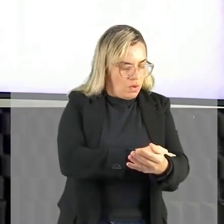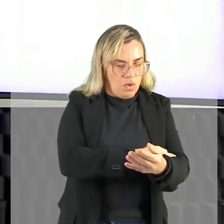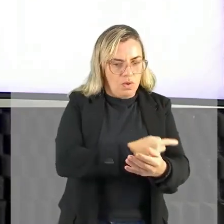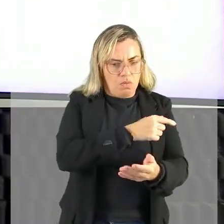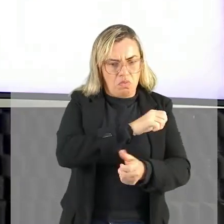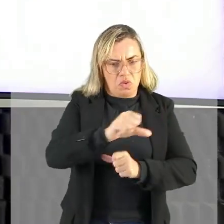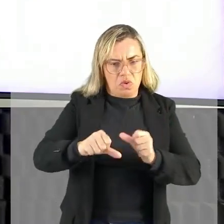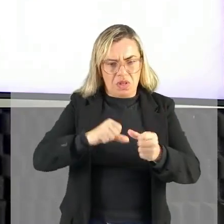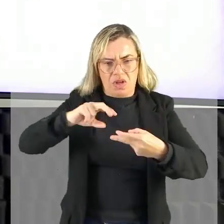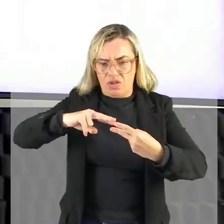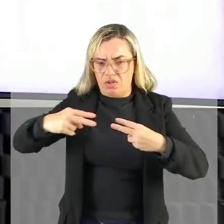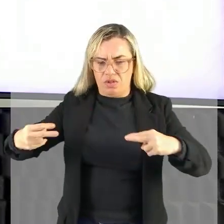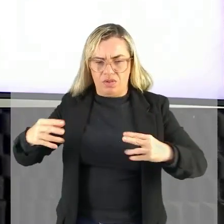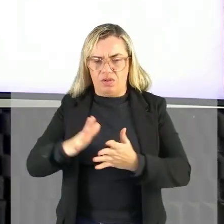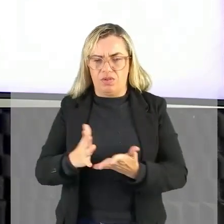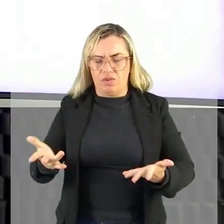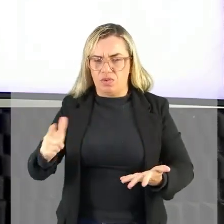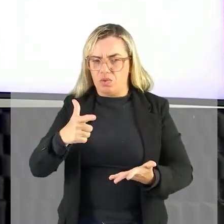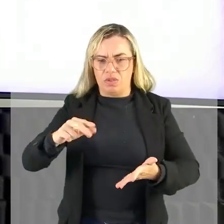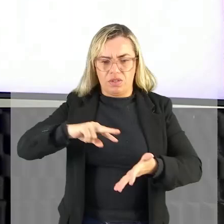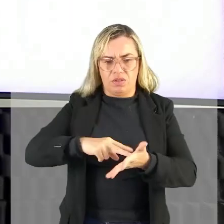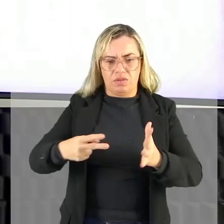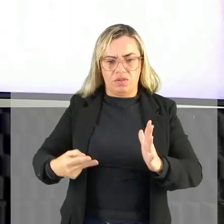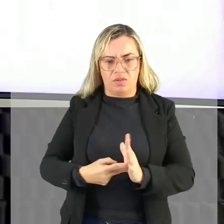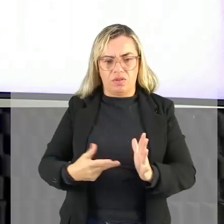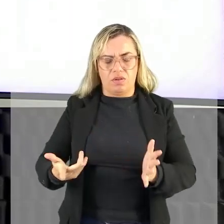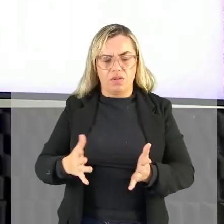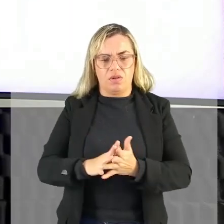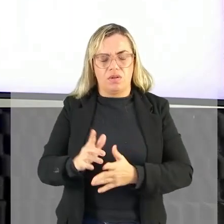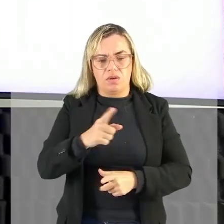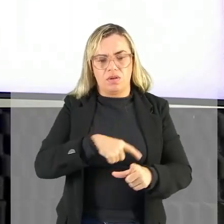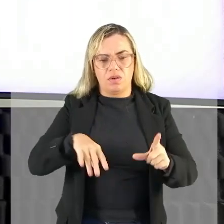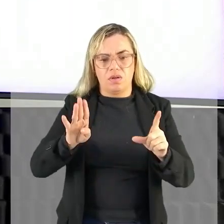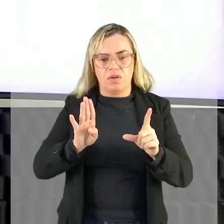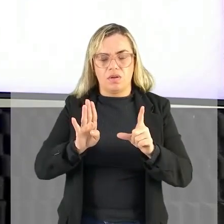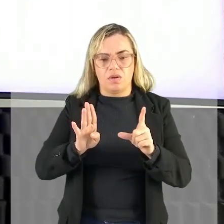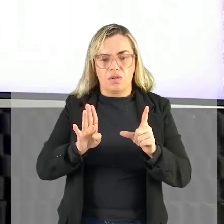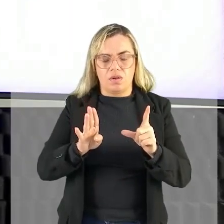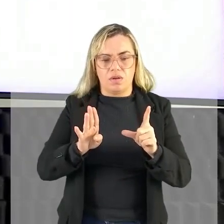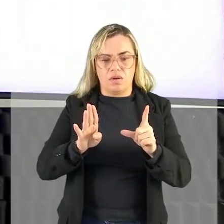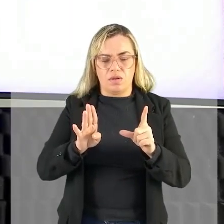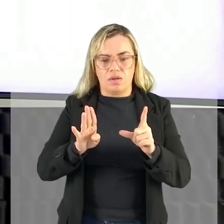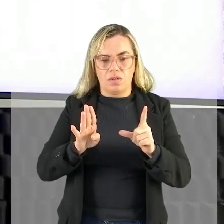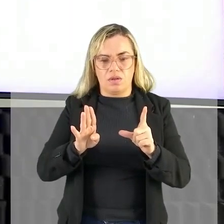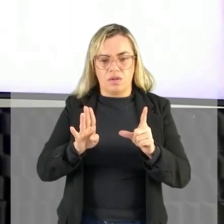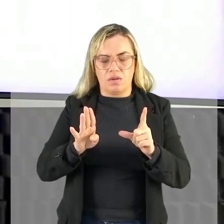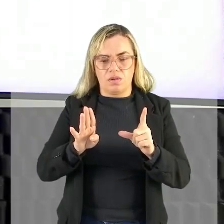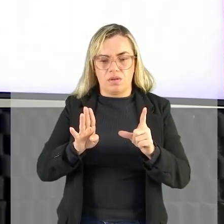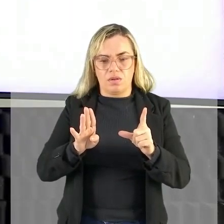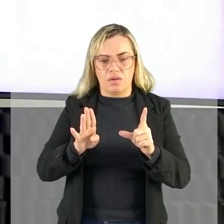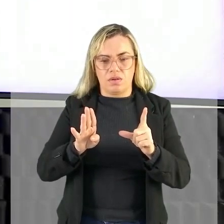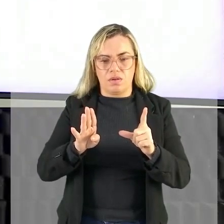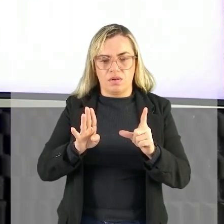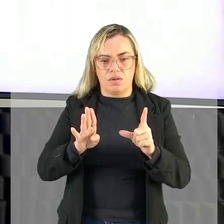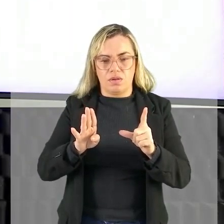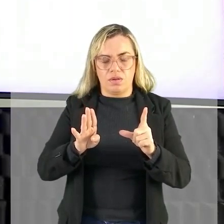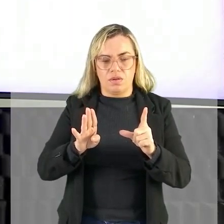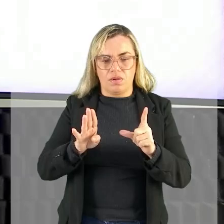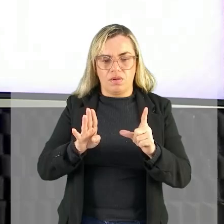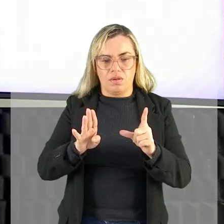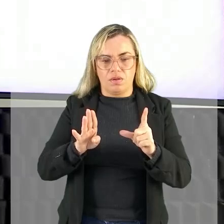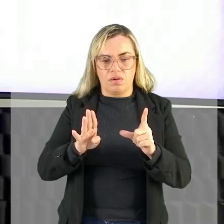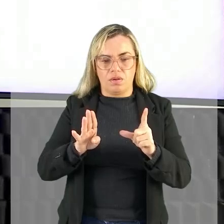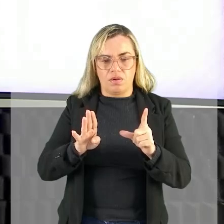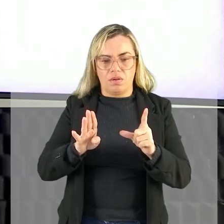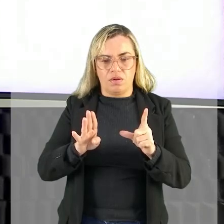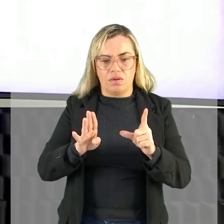dele? Não procede, né? Não faz sentido. Letra B, destruir as células sanguíneas do bebê,